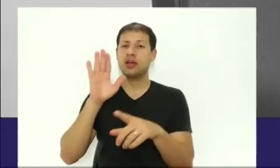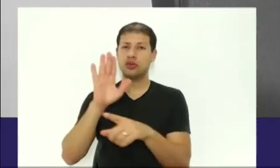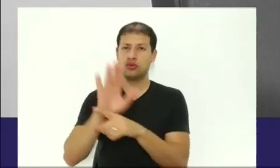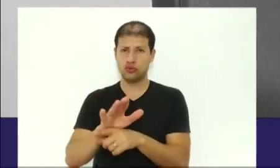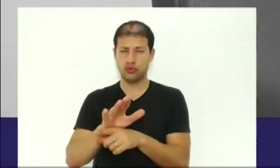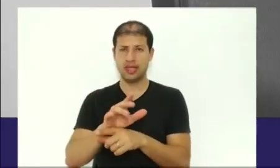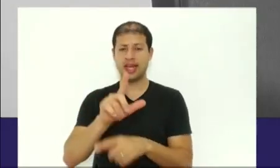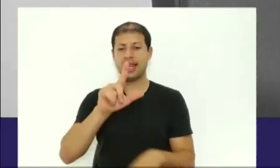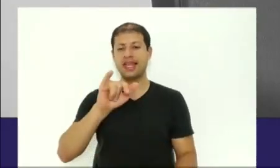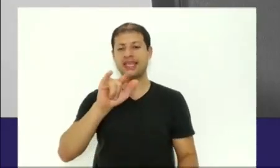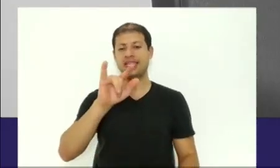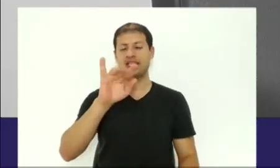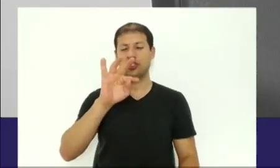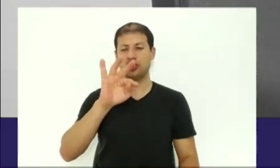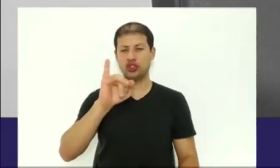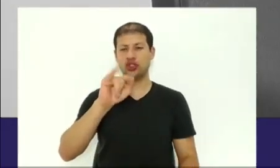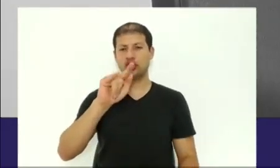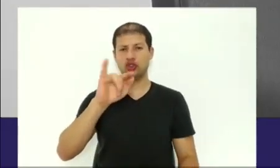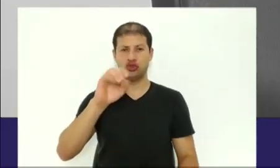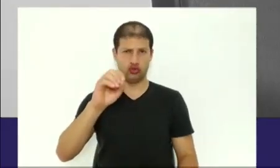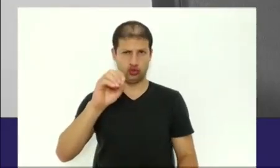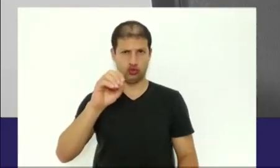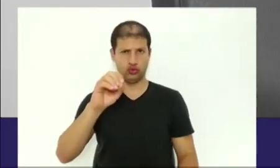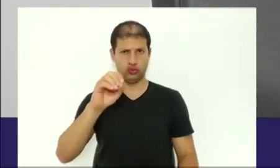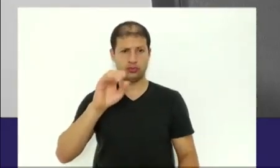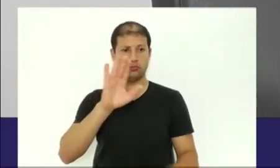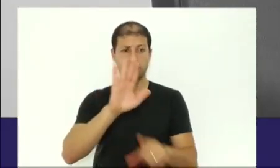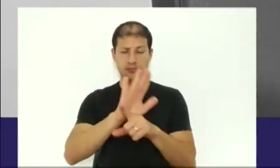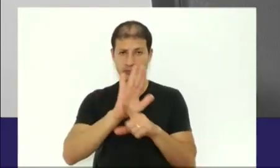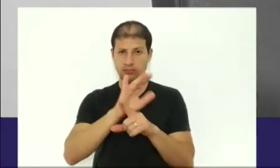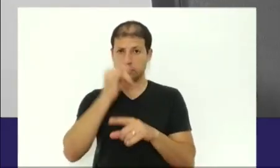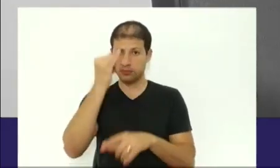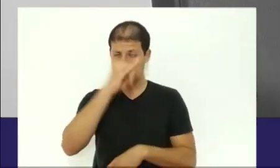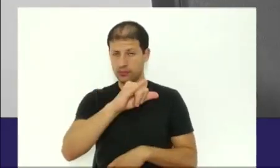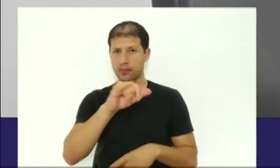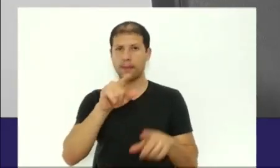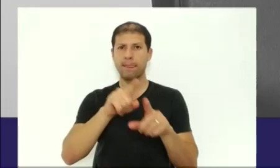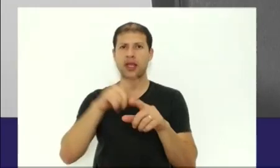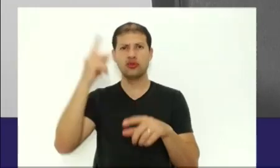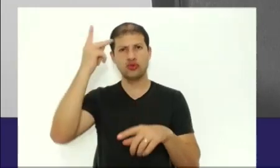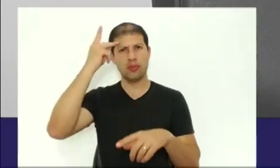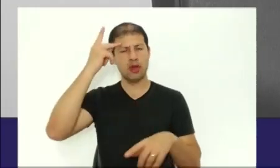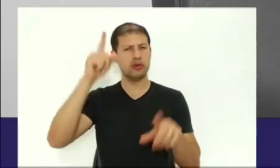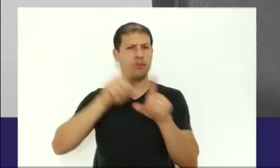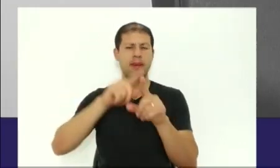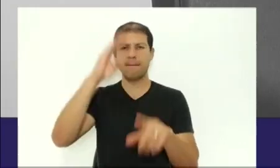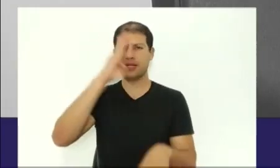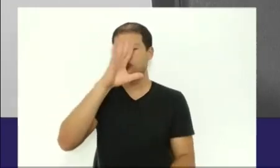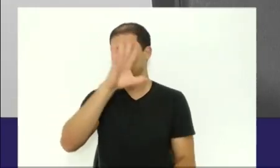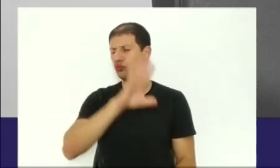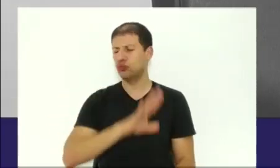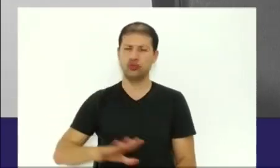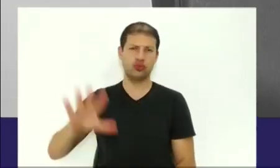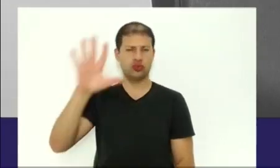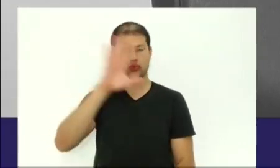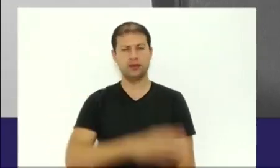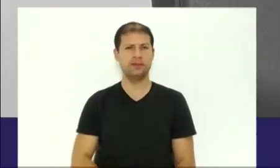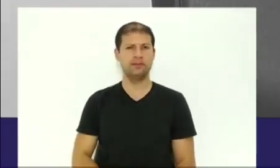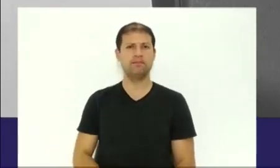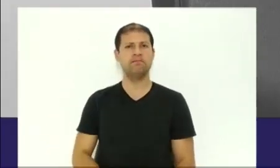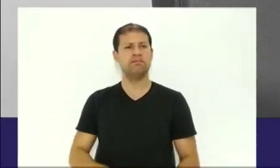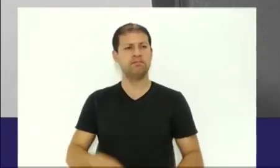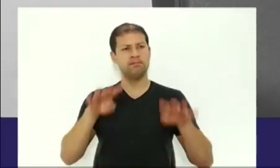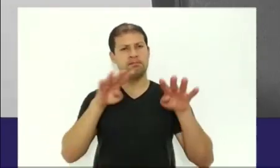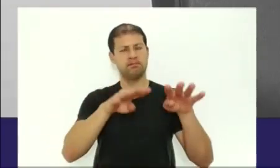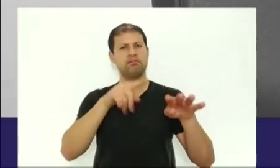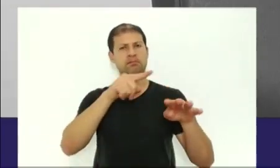litígios, atendendo no estado de São Paulo e também em todo o território nacional. Em reconhecimento aos